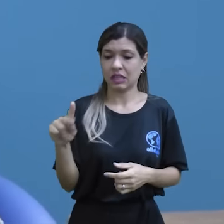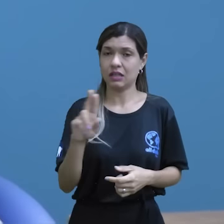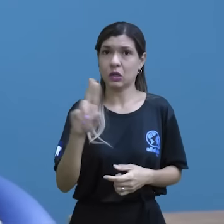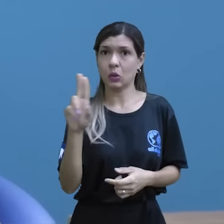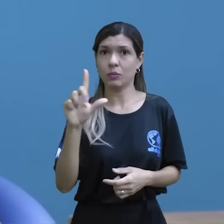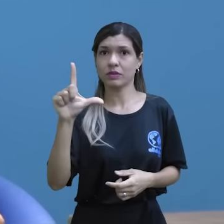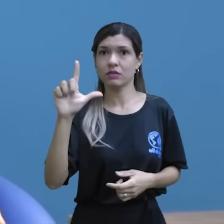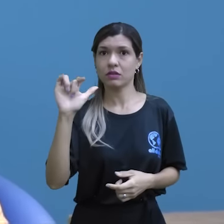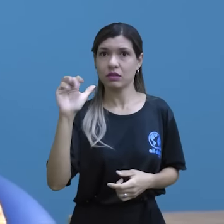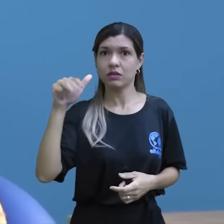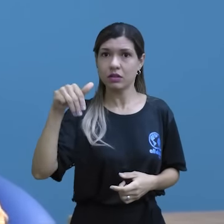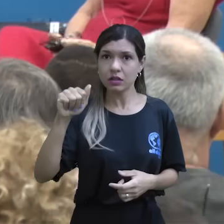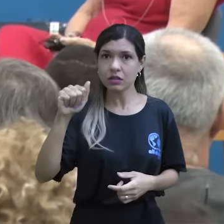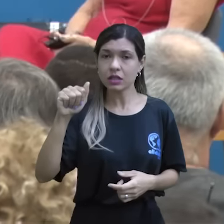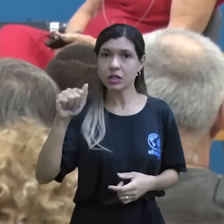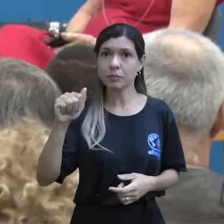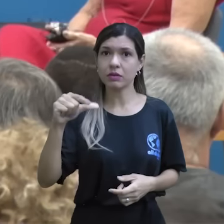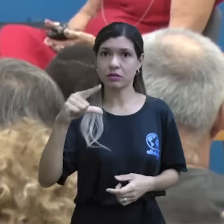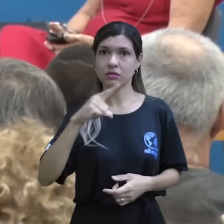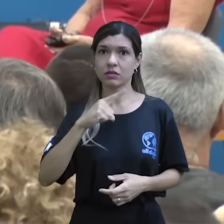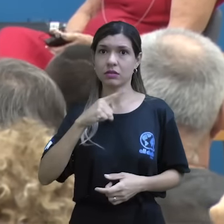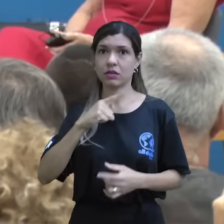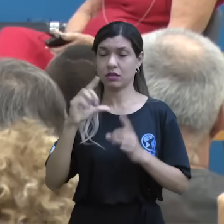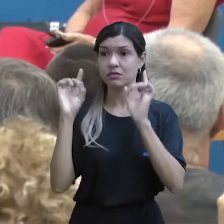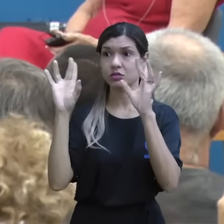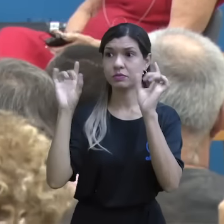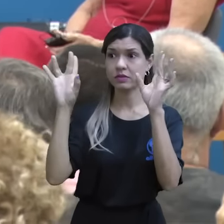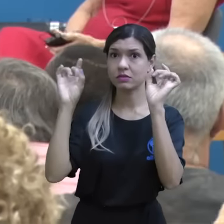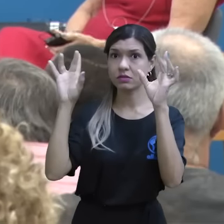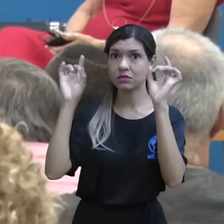da maneira como deveria estar. Né? Beleza.